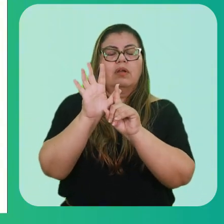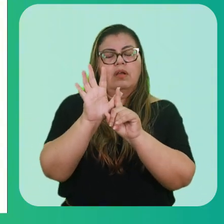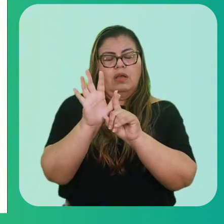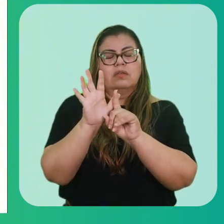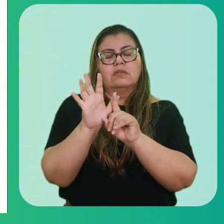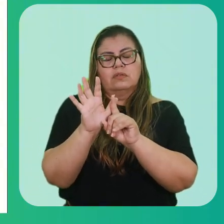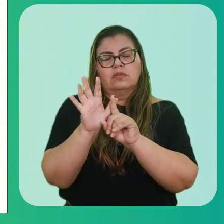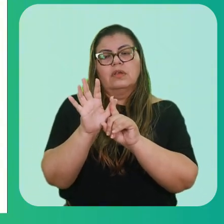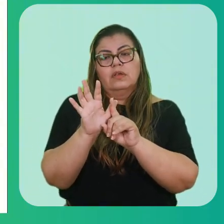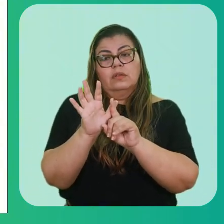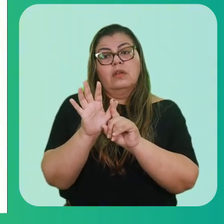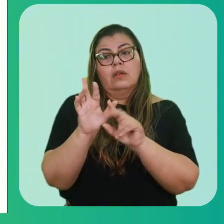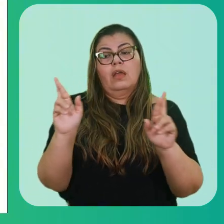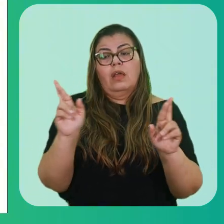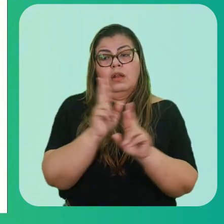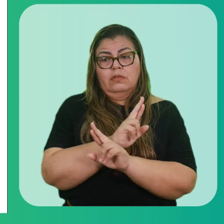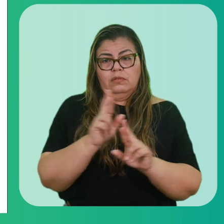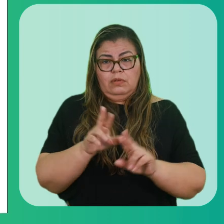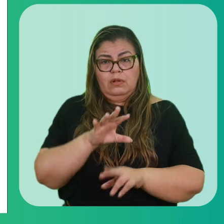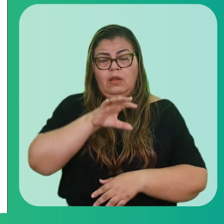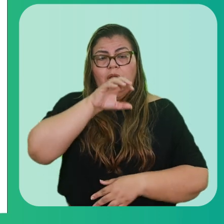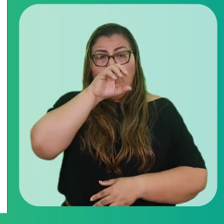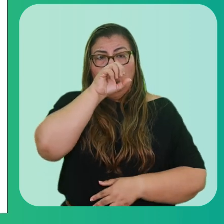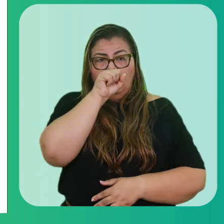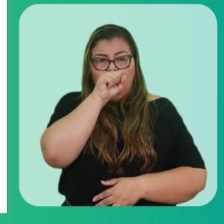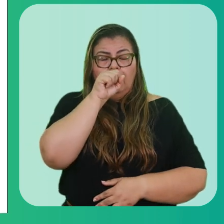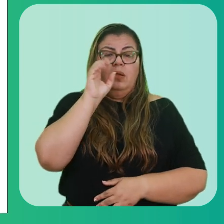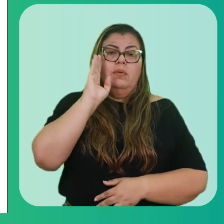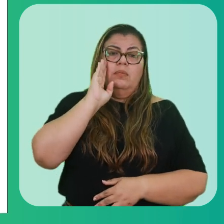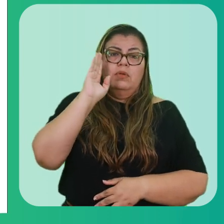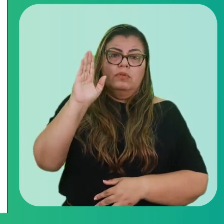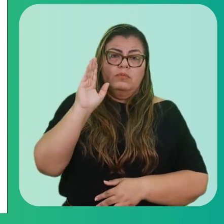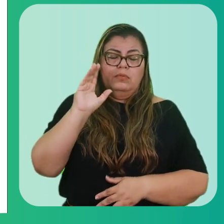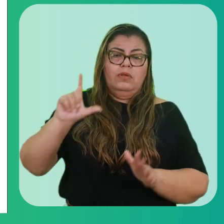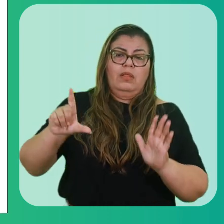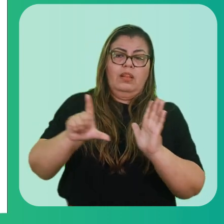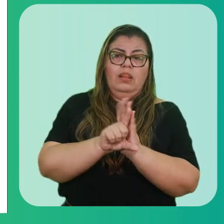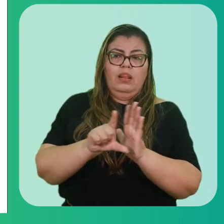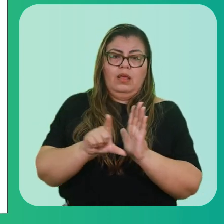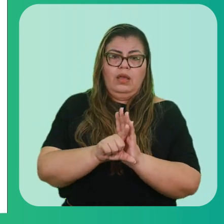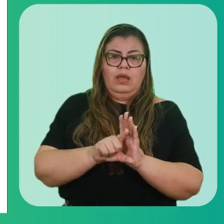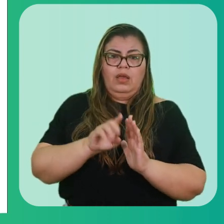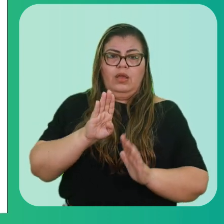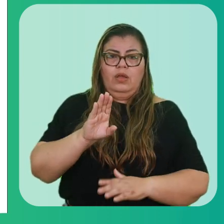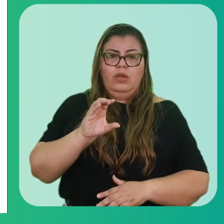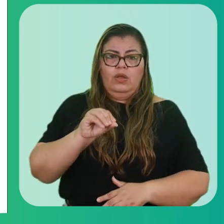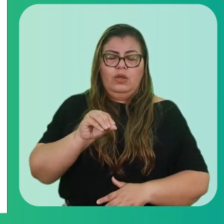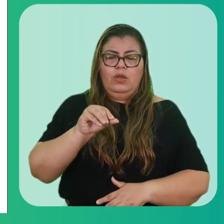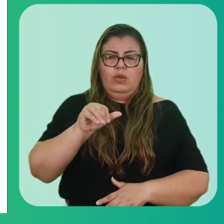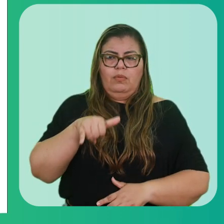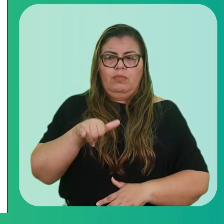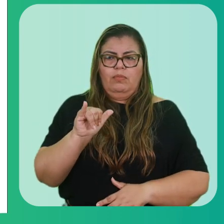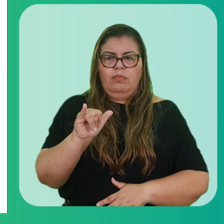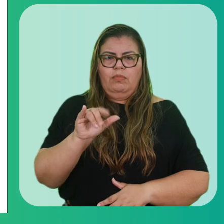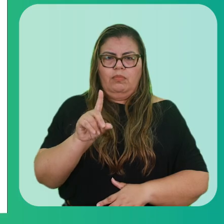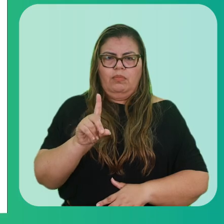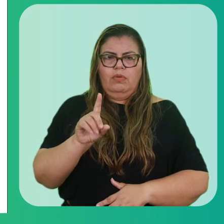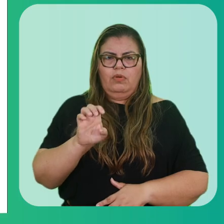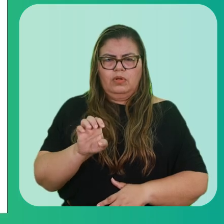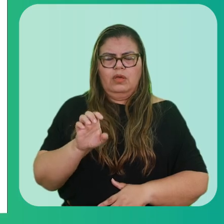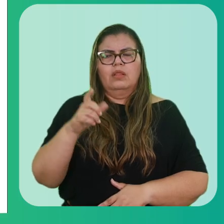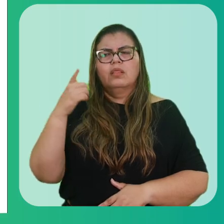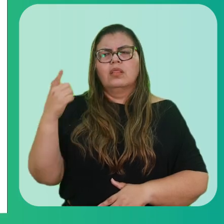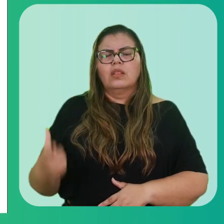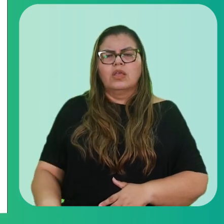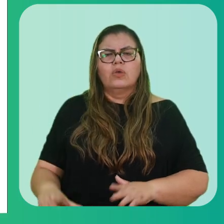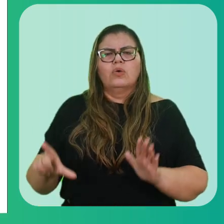que fundamentam a ventilação pulmonar, especialmente a lei de Boyle da transformação isotérmica, a